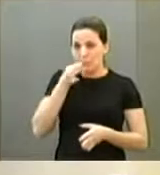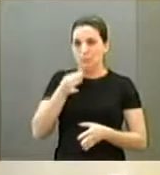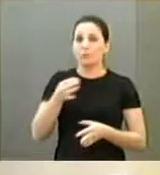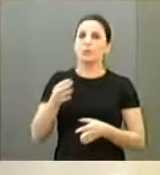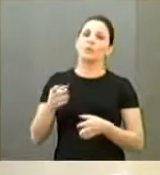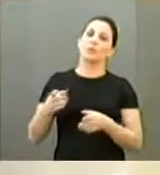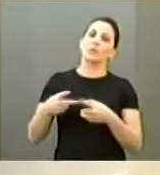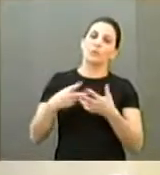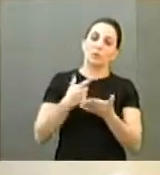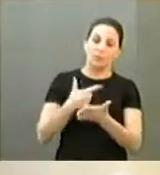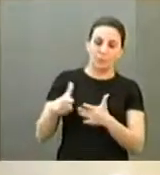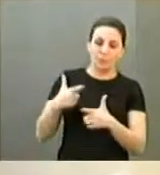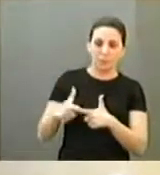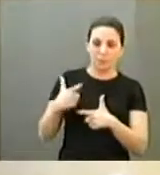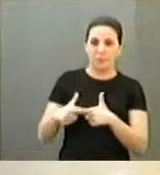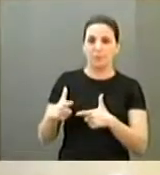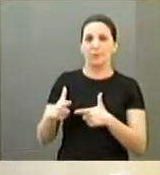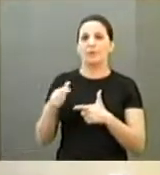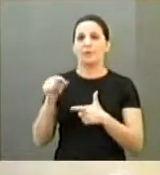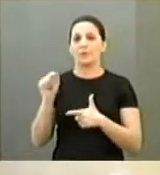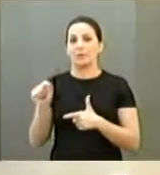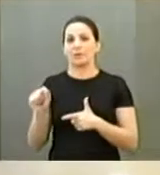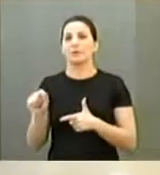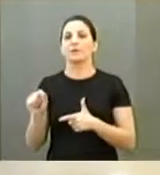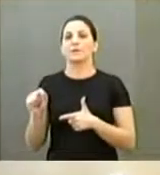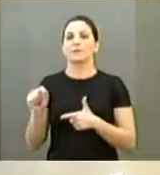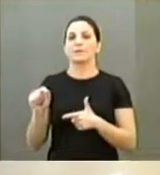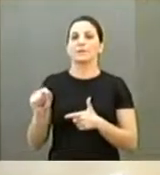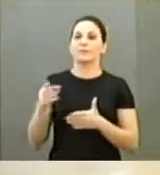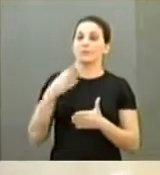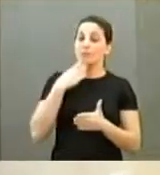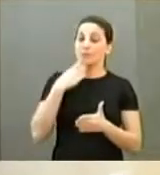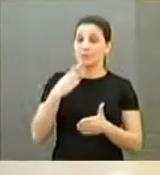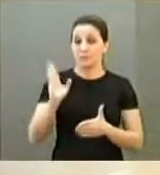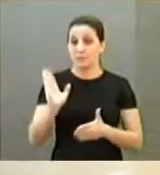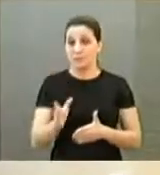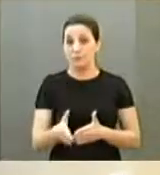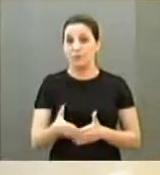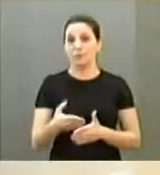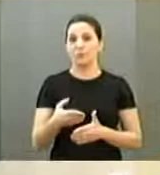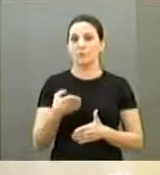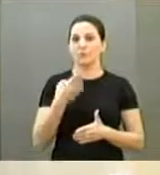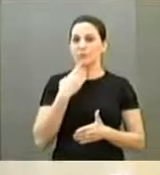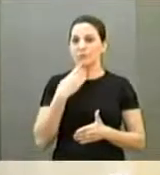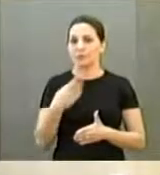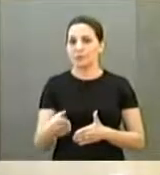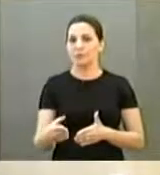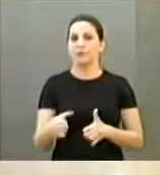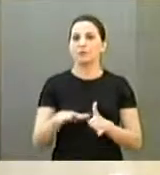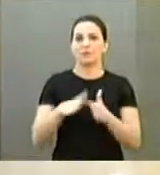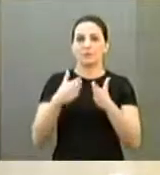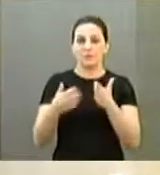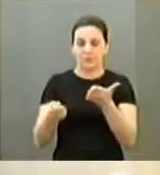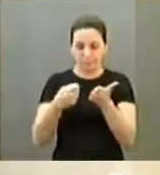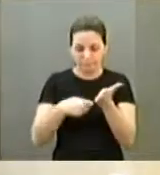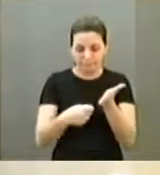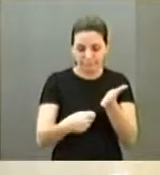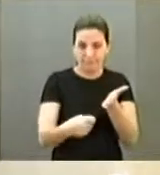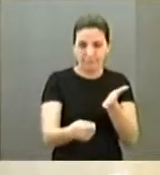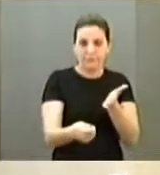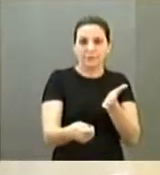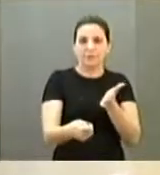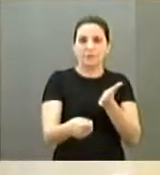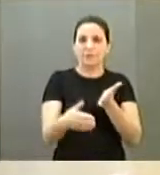200 milhões de reais. Então, nós estamos fazendo esse requerimento hoje, eu quero pedir à casa que assine comigo como